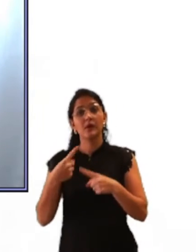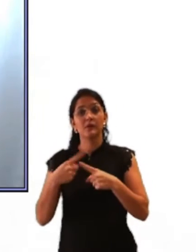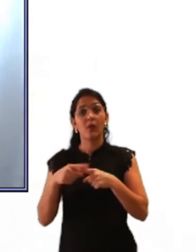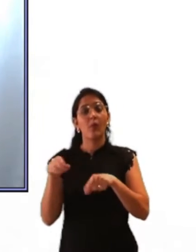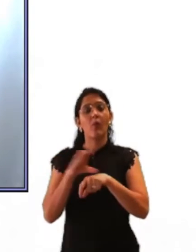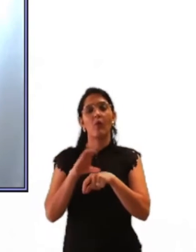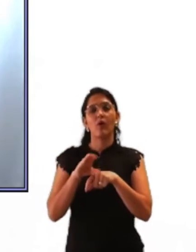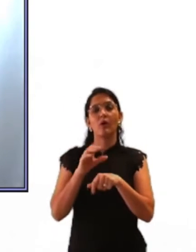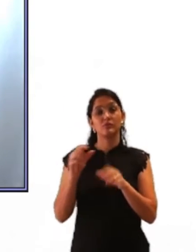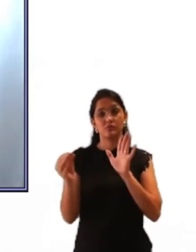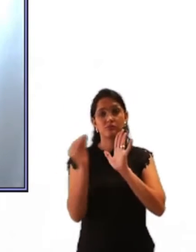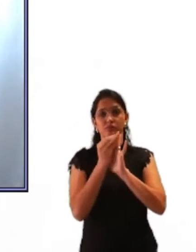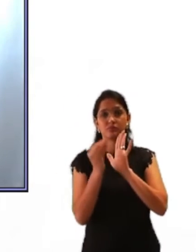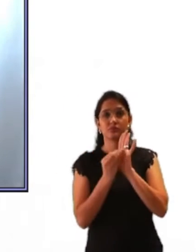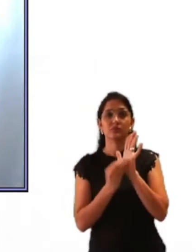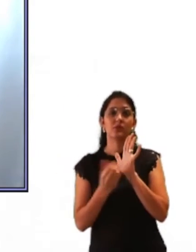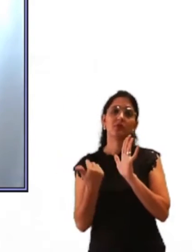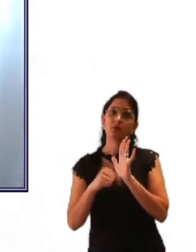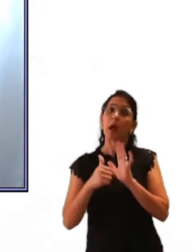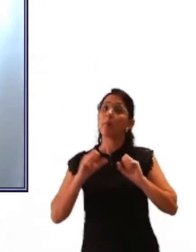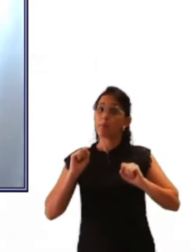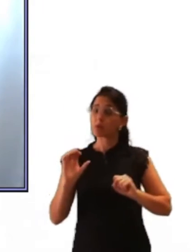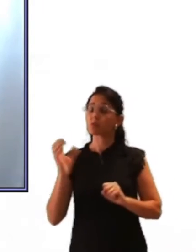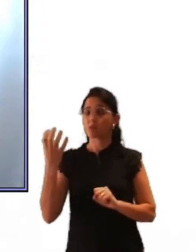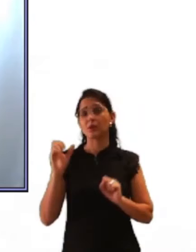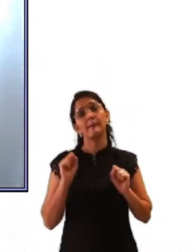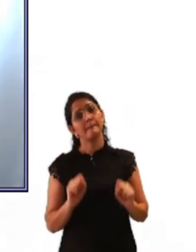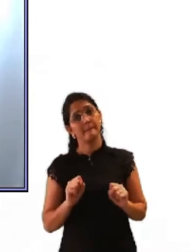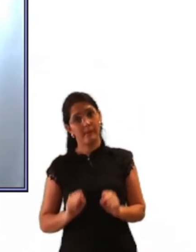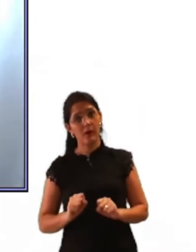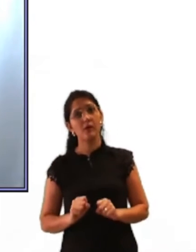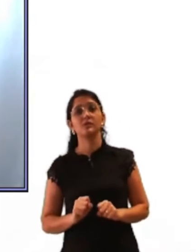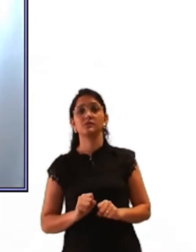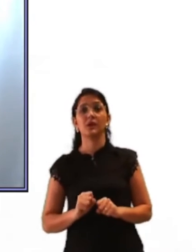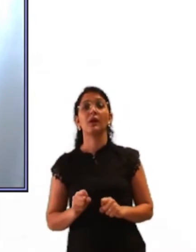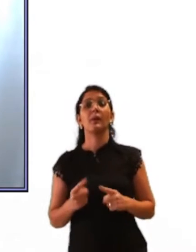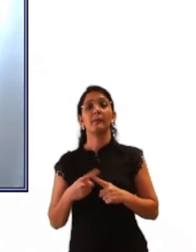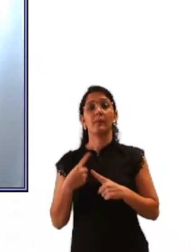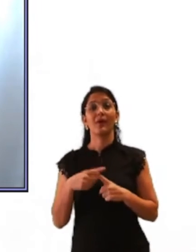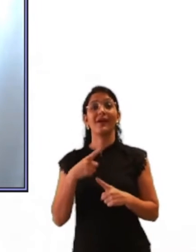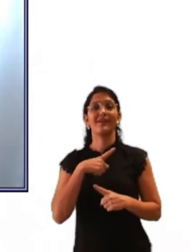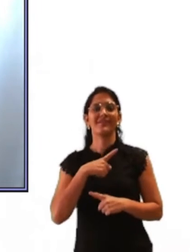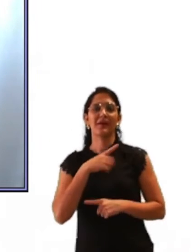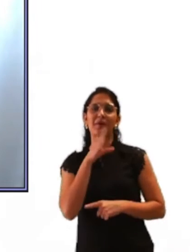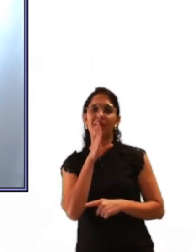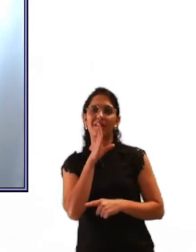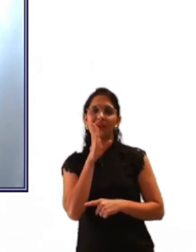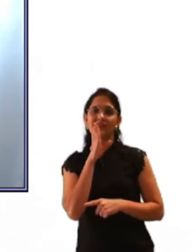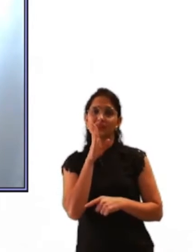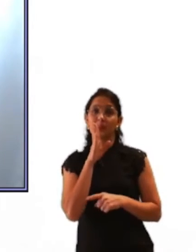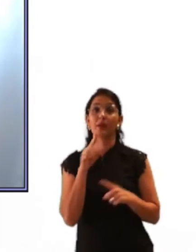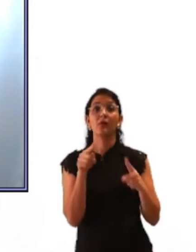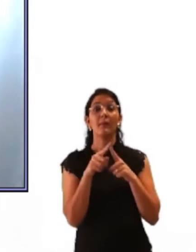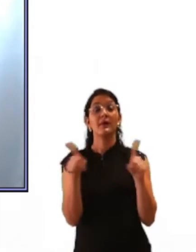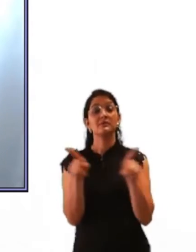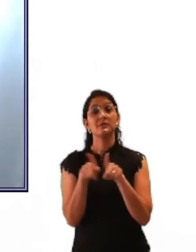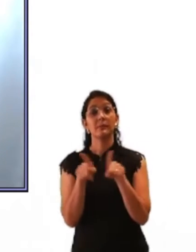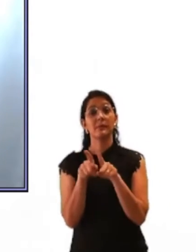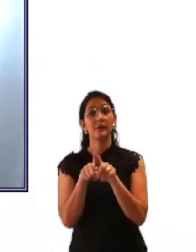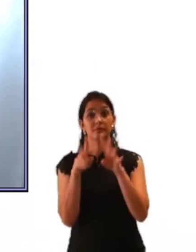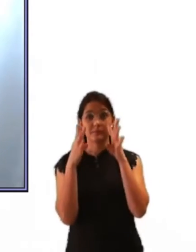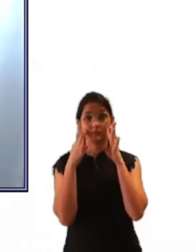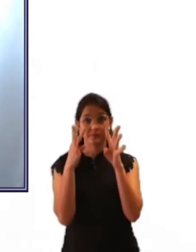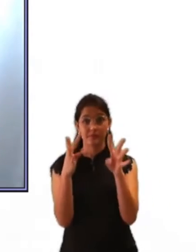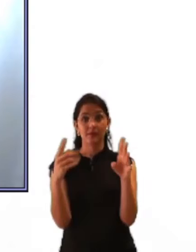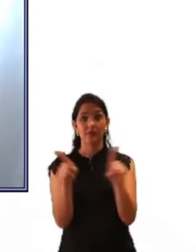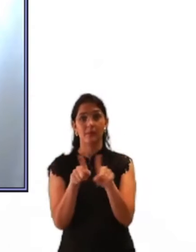né? Isso pode influenciar? Pode, porque aí tem o reconhecimento, e é interessante ainda, já estou caminhando